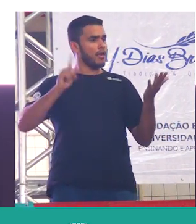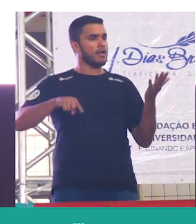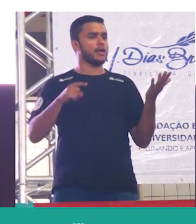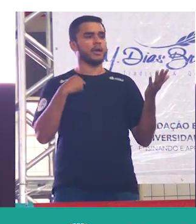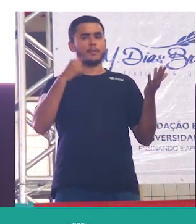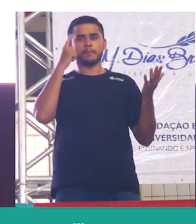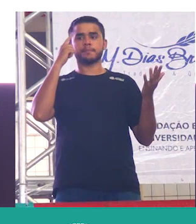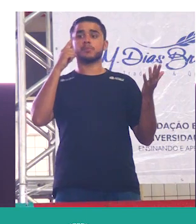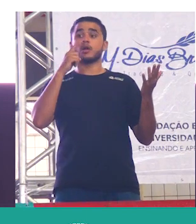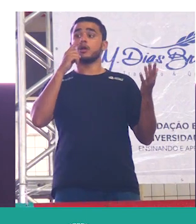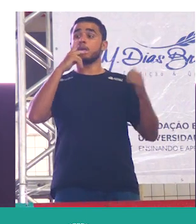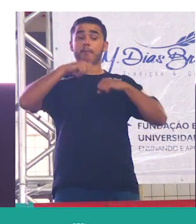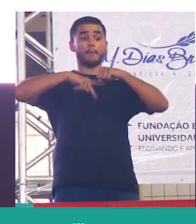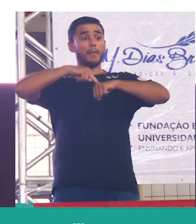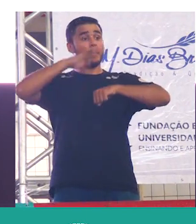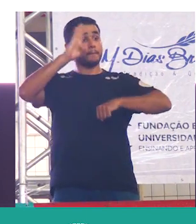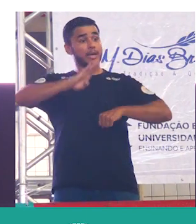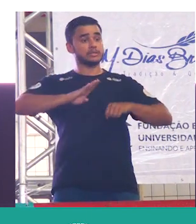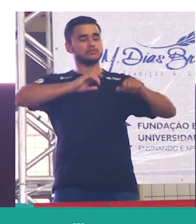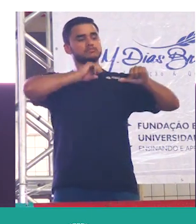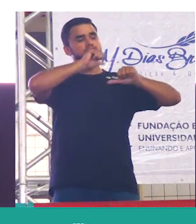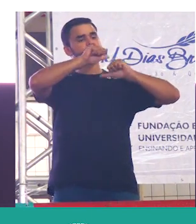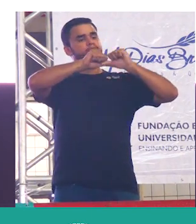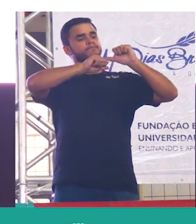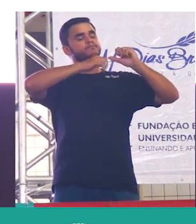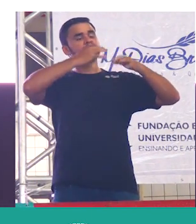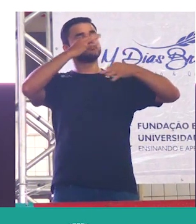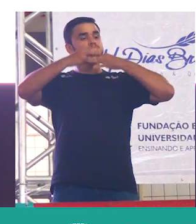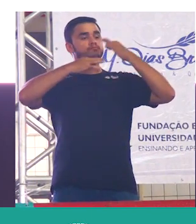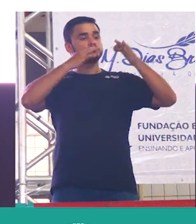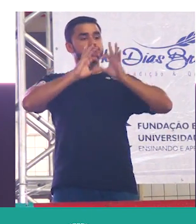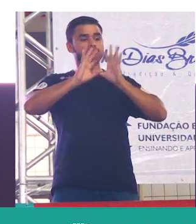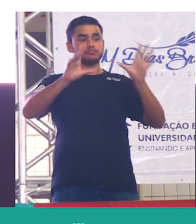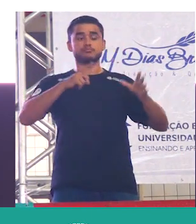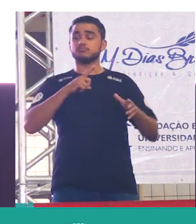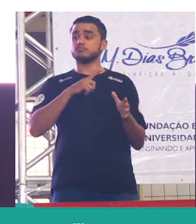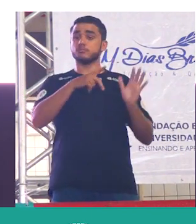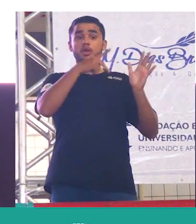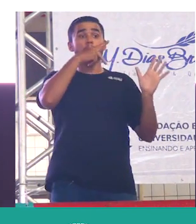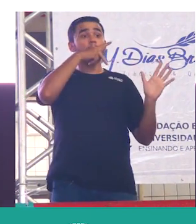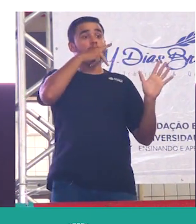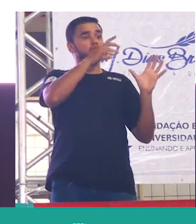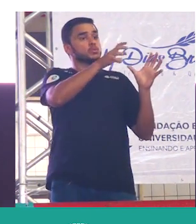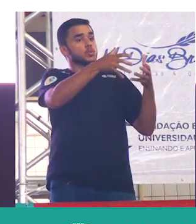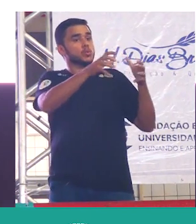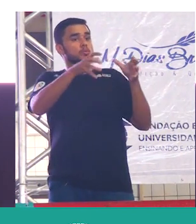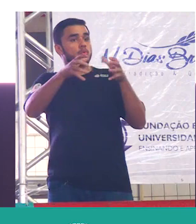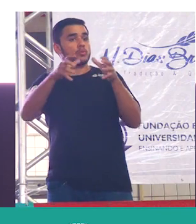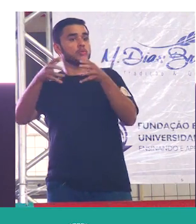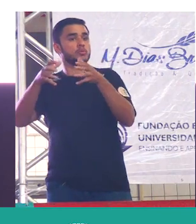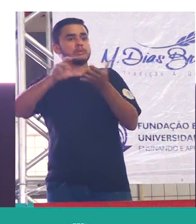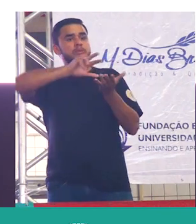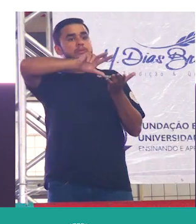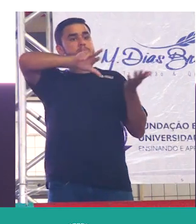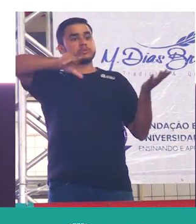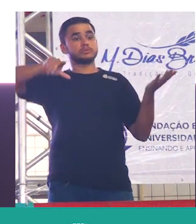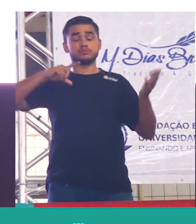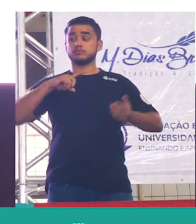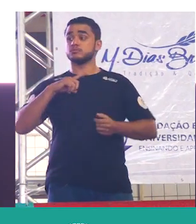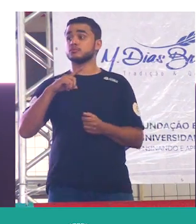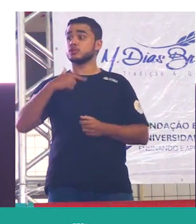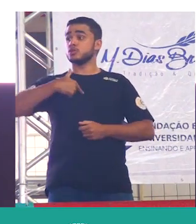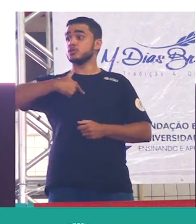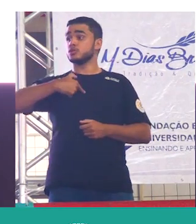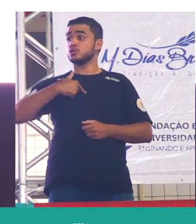se redemocratizando. O Brasil agora tinha vários partidos políticos. O Vargas havia